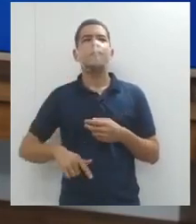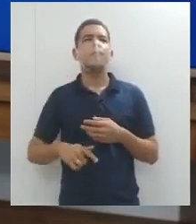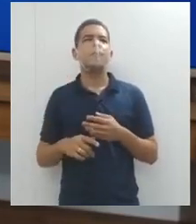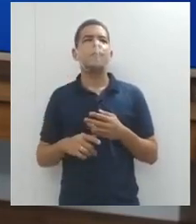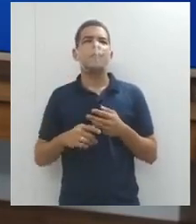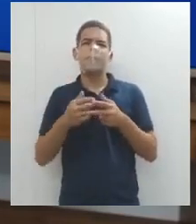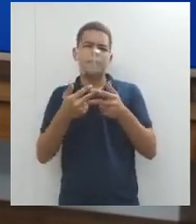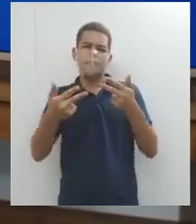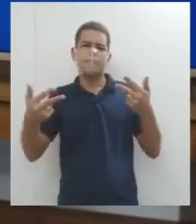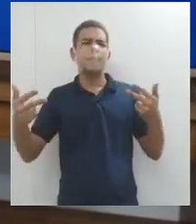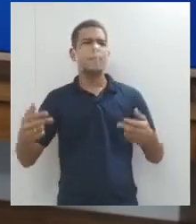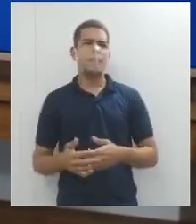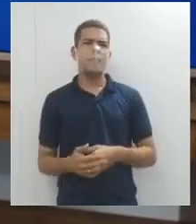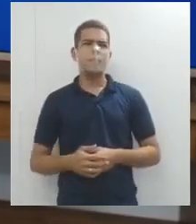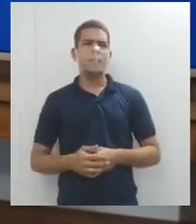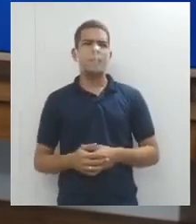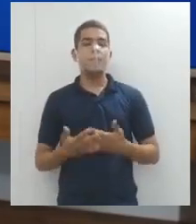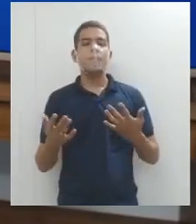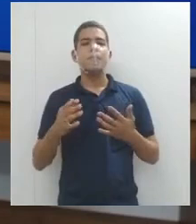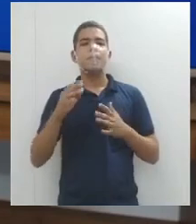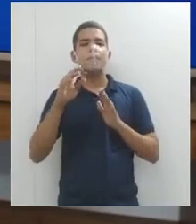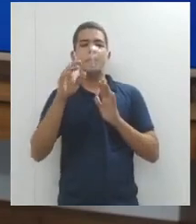tá? Esses termos,